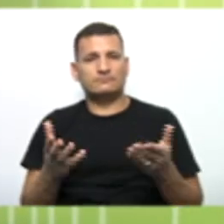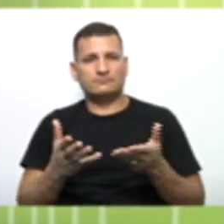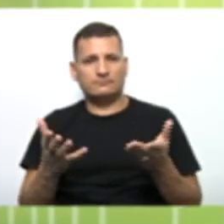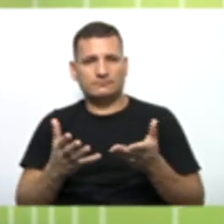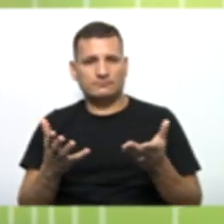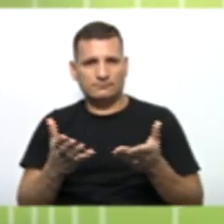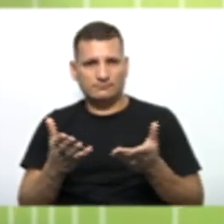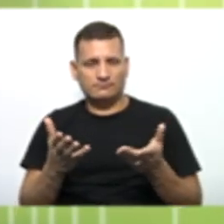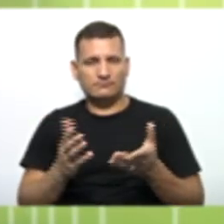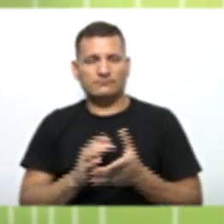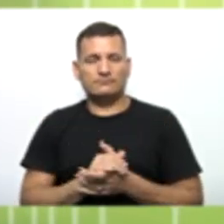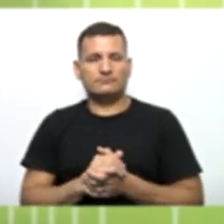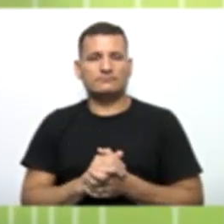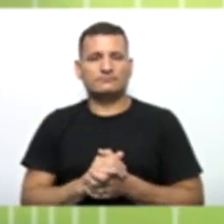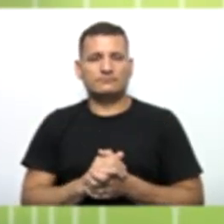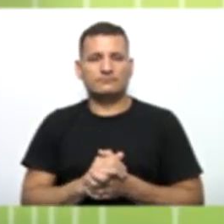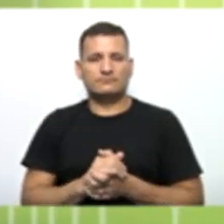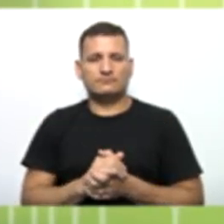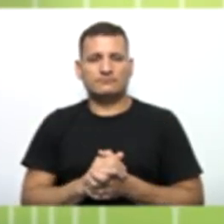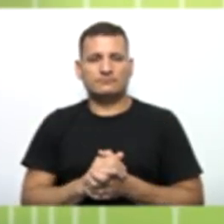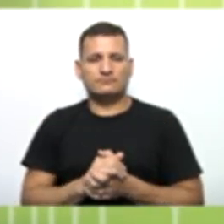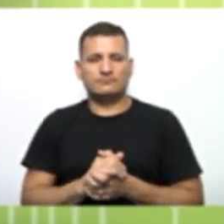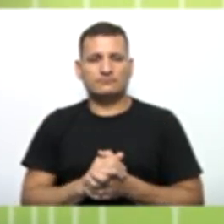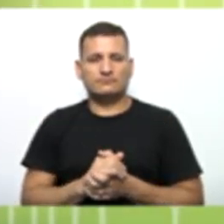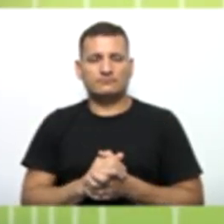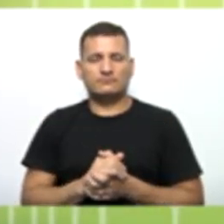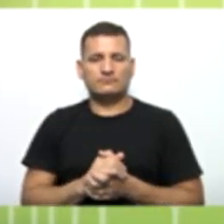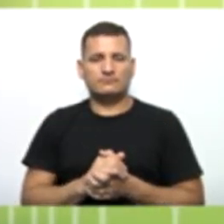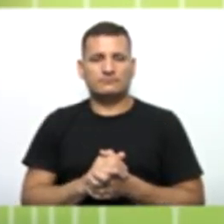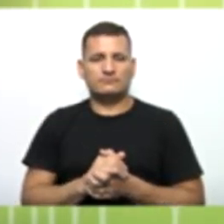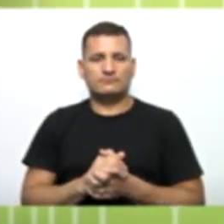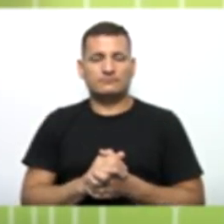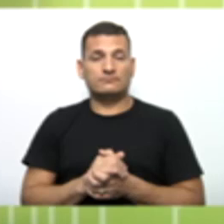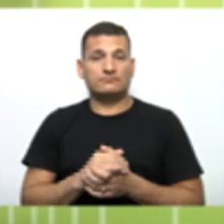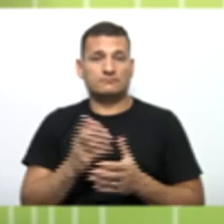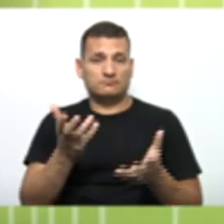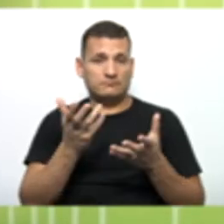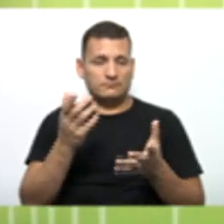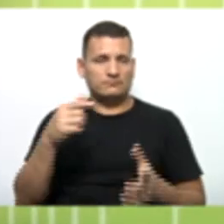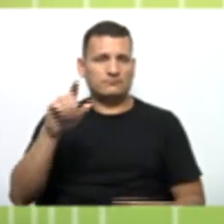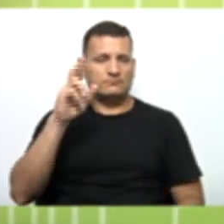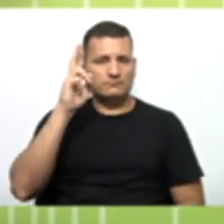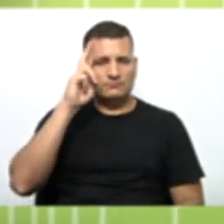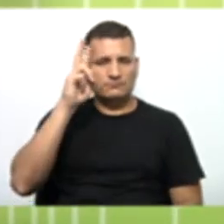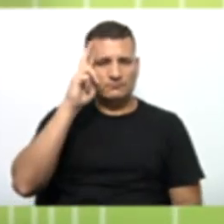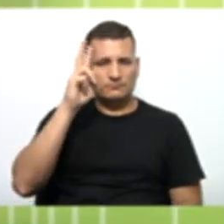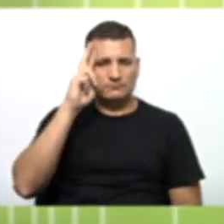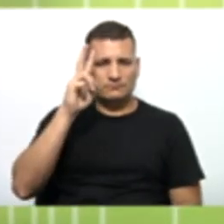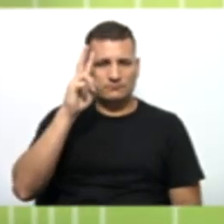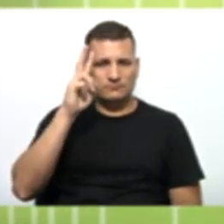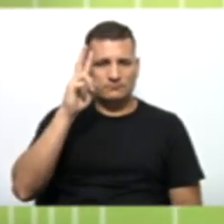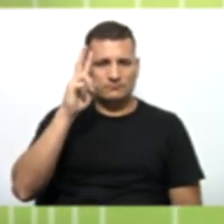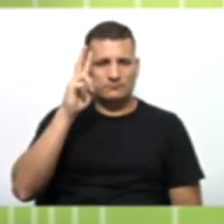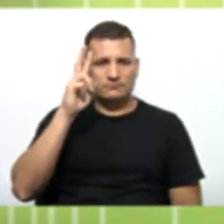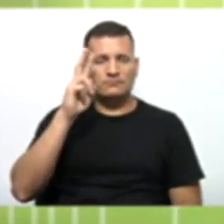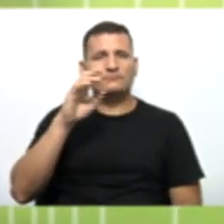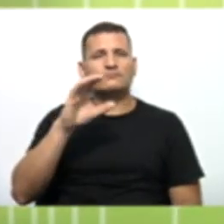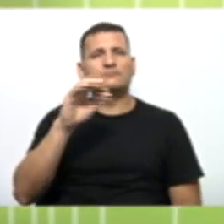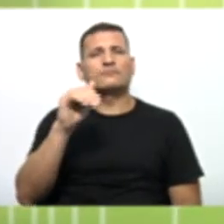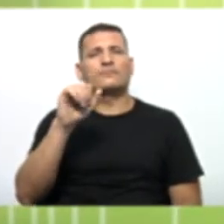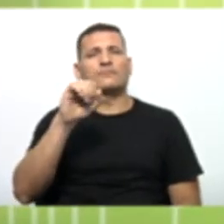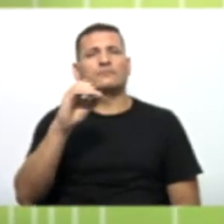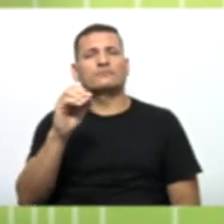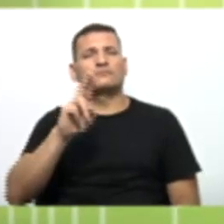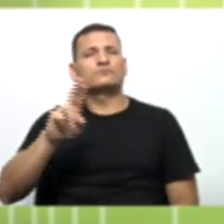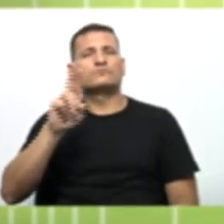falar dos casos de uso, eu quero que vocês relembrem. Quando eu falo de caso de uso, eu estou falando do